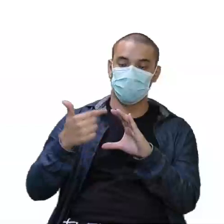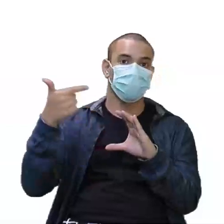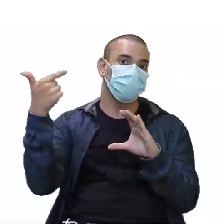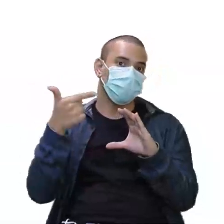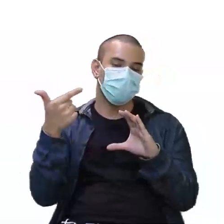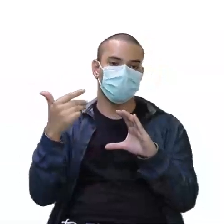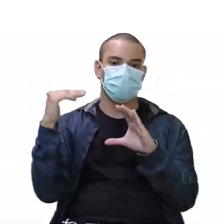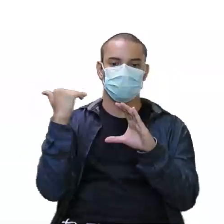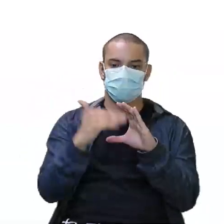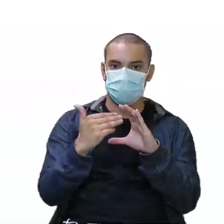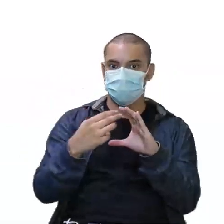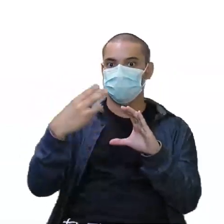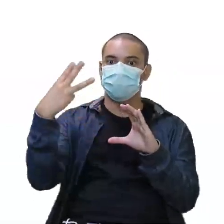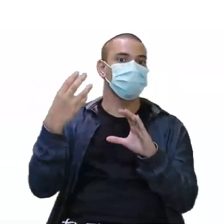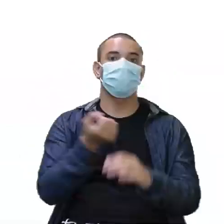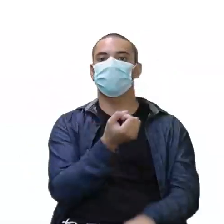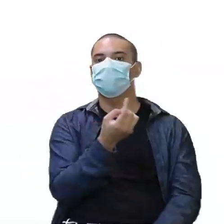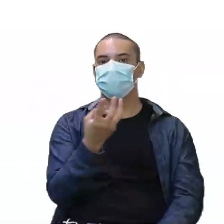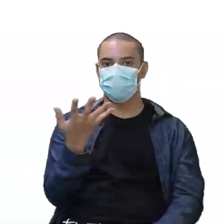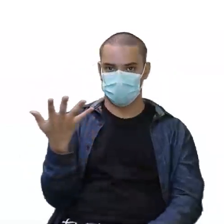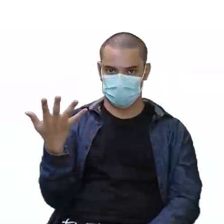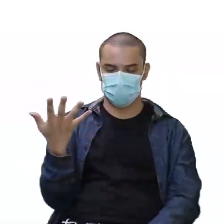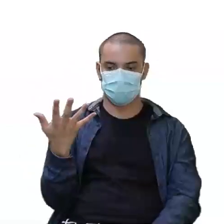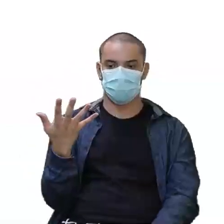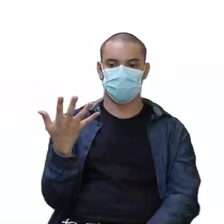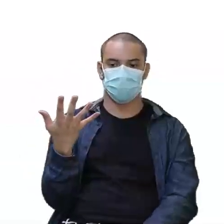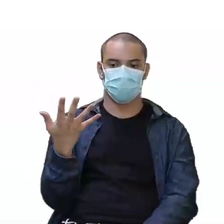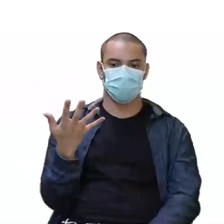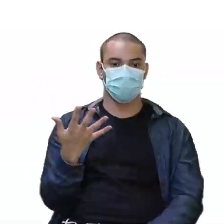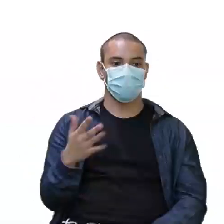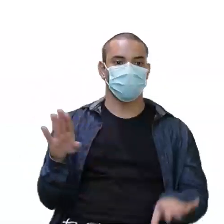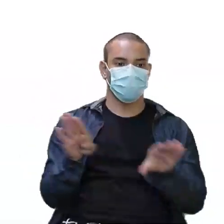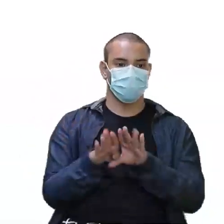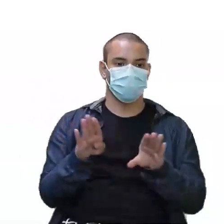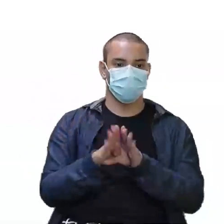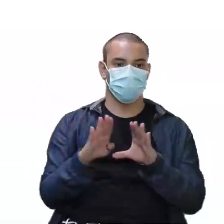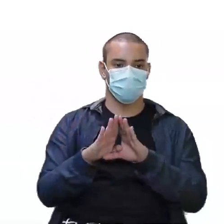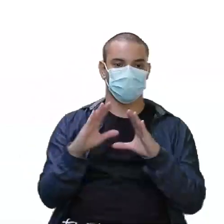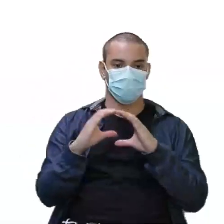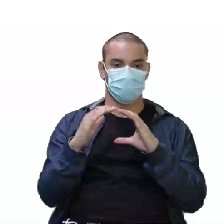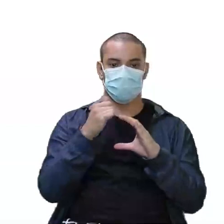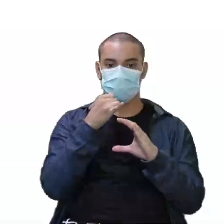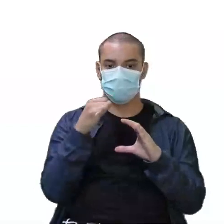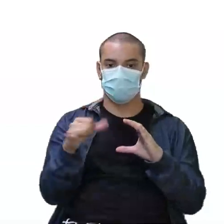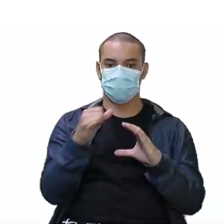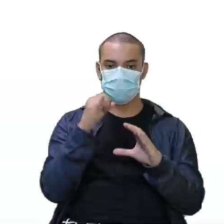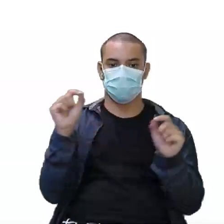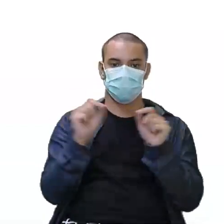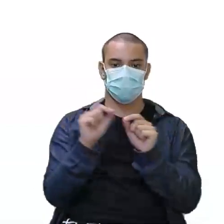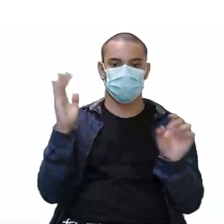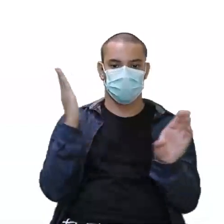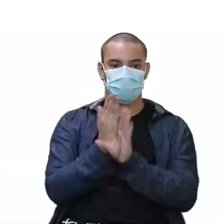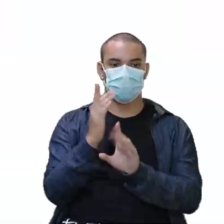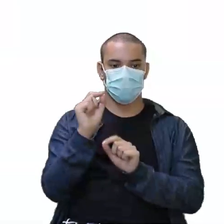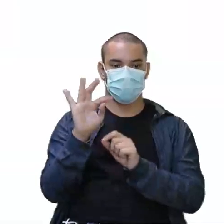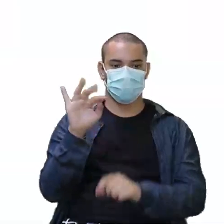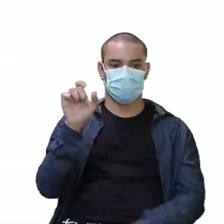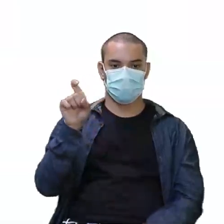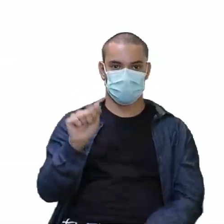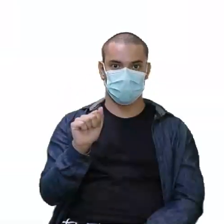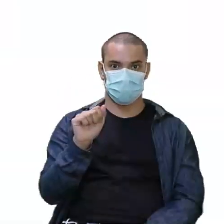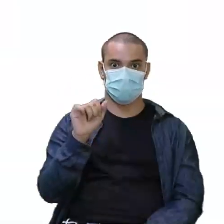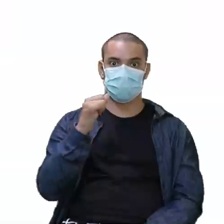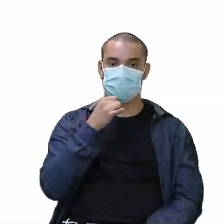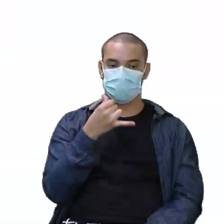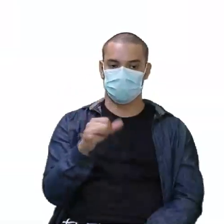nível 2, tantos indivíduos no nível 3. É assim. Pirâmide de energia, construída a partir da taxa de fluxo